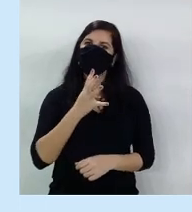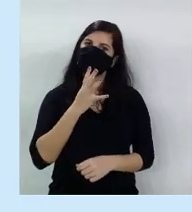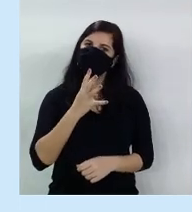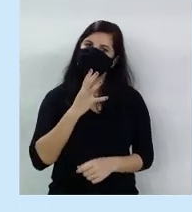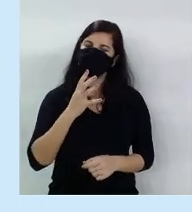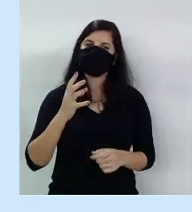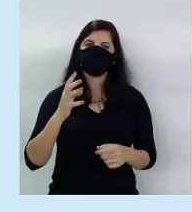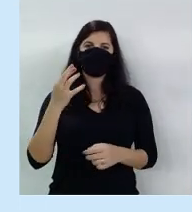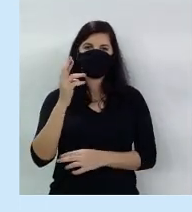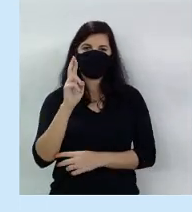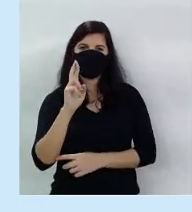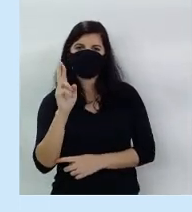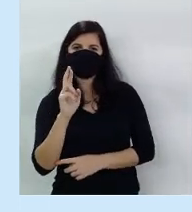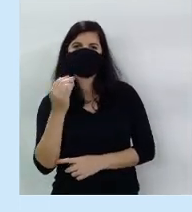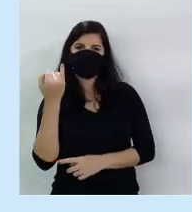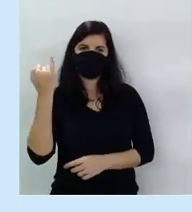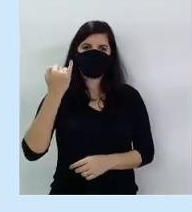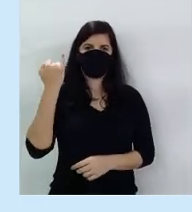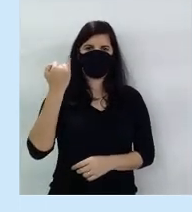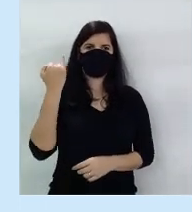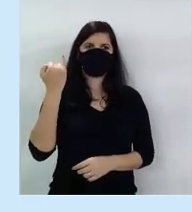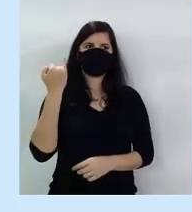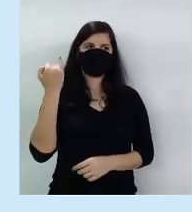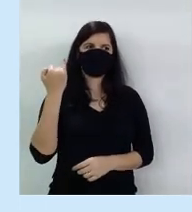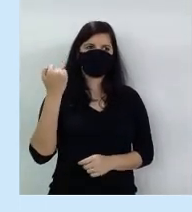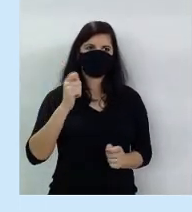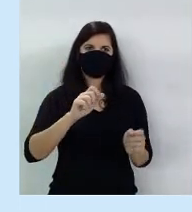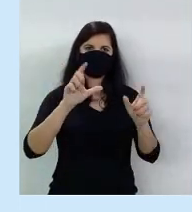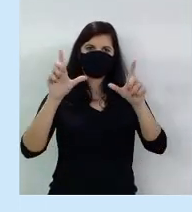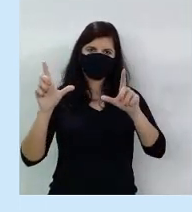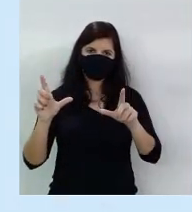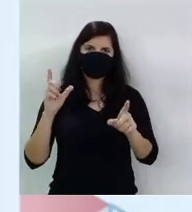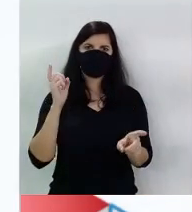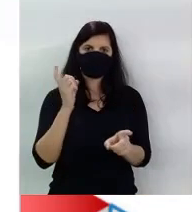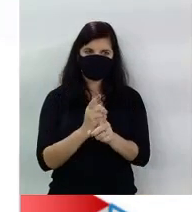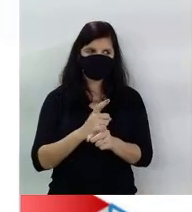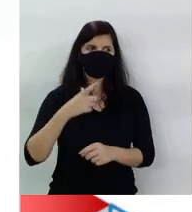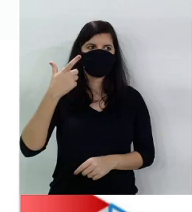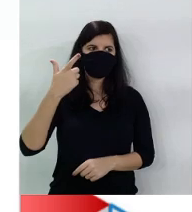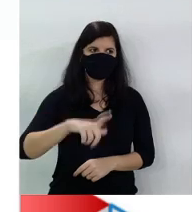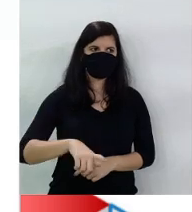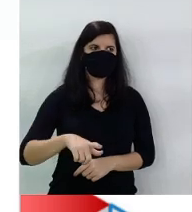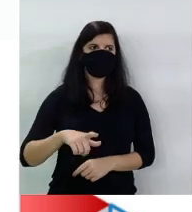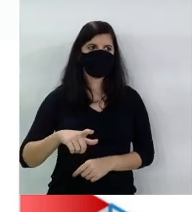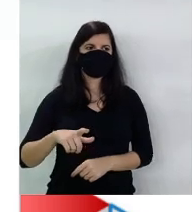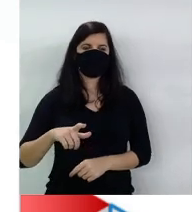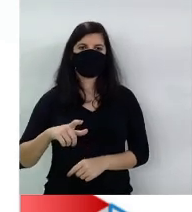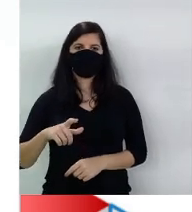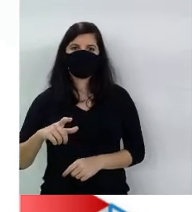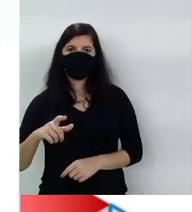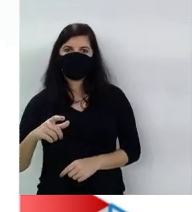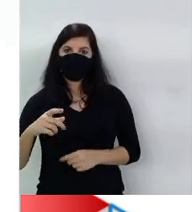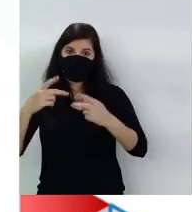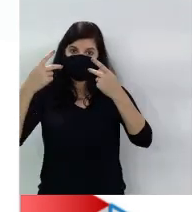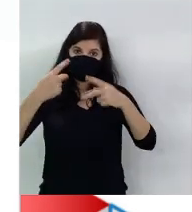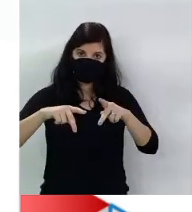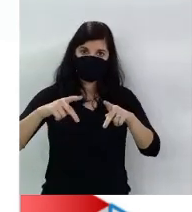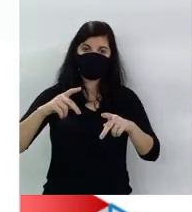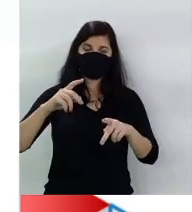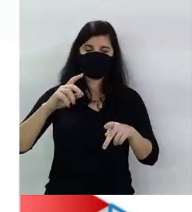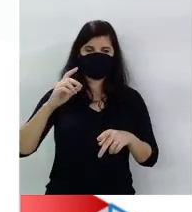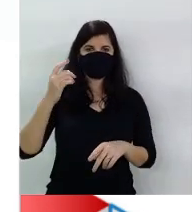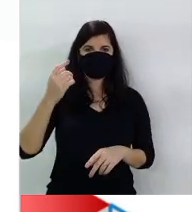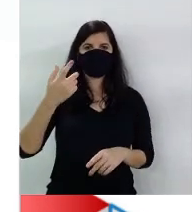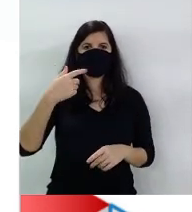tradição religiosa, sempre é importante. E na tela ainda trago para vocês as duas entidades